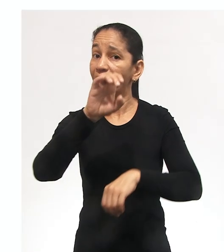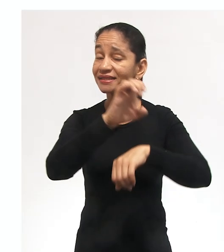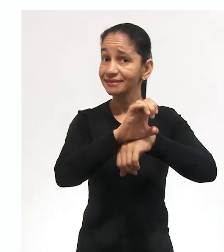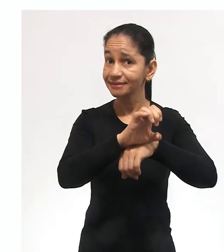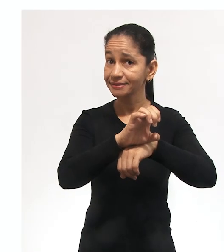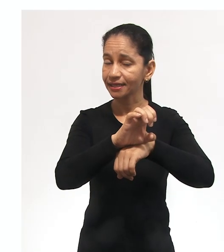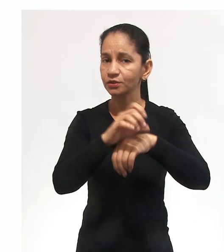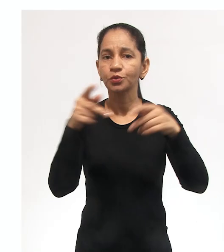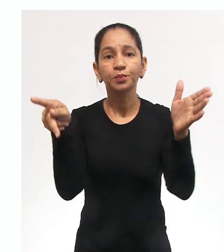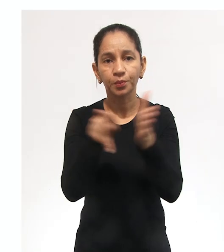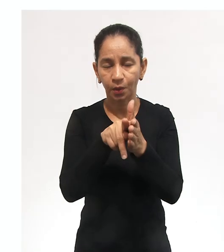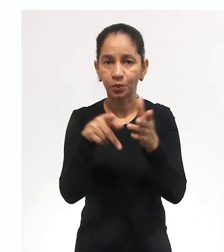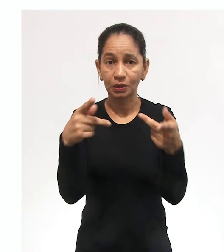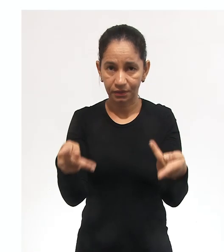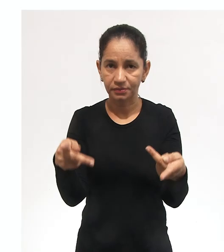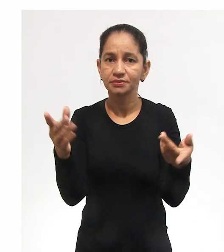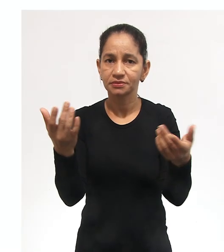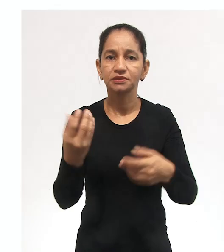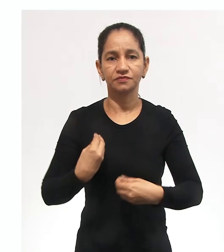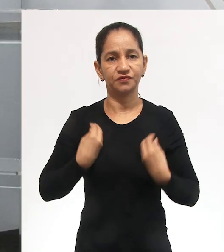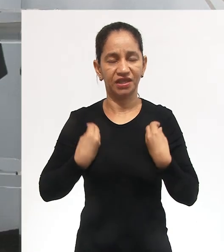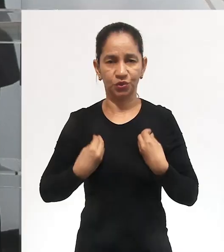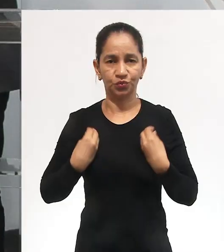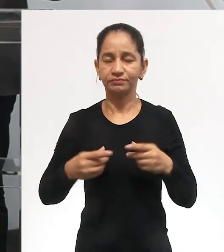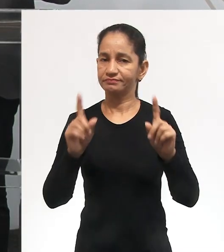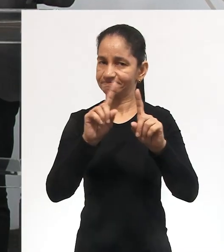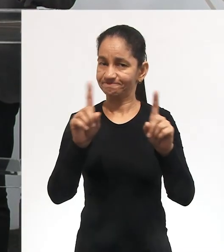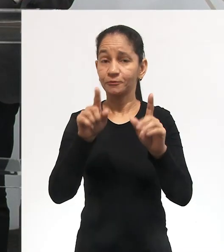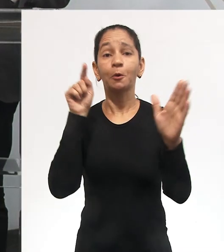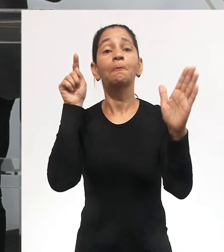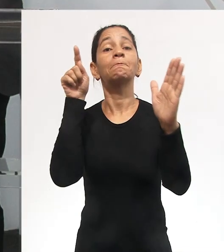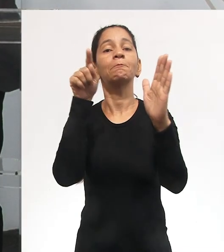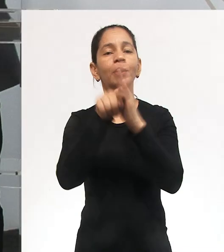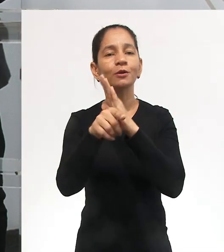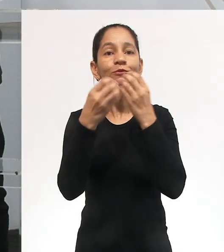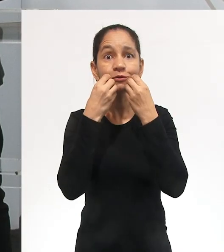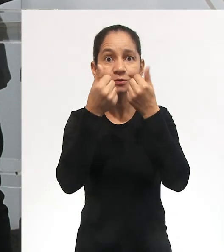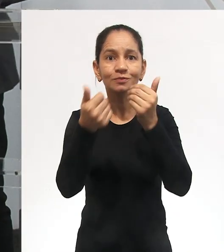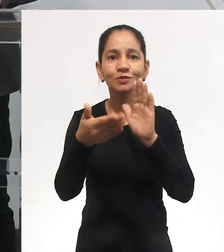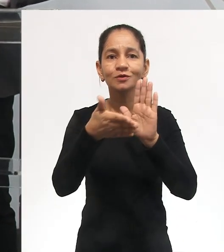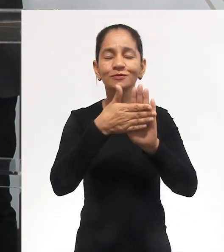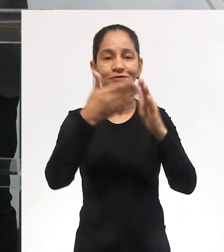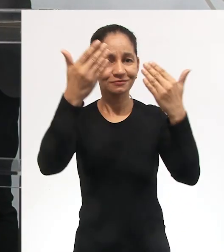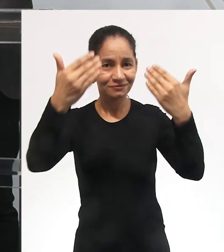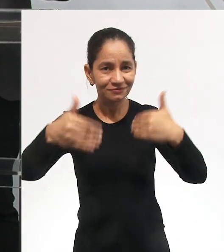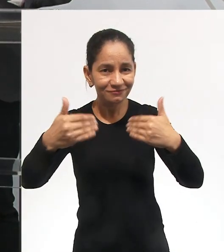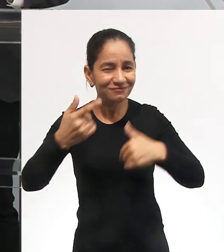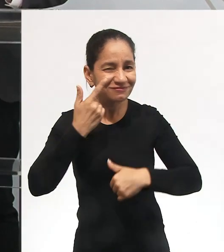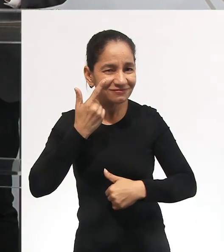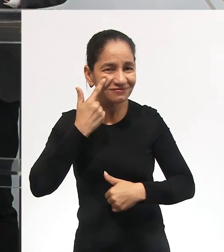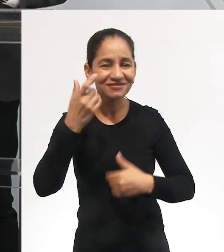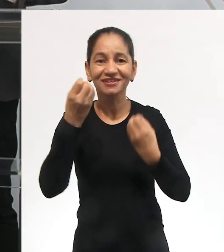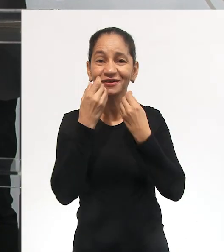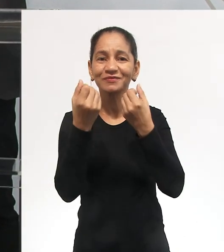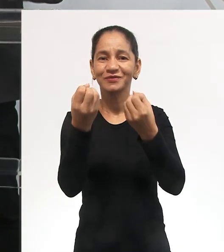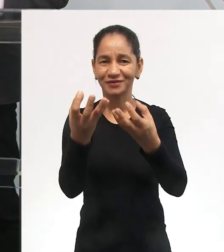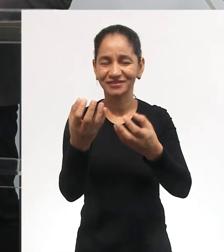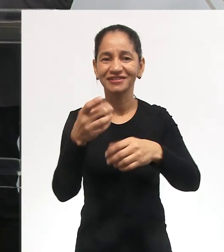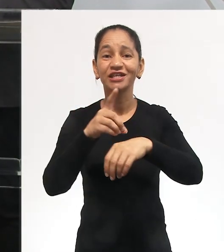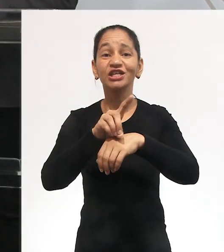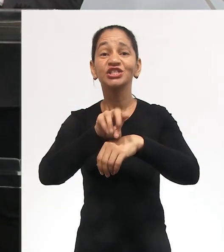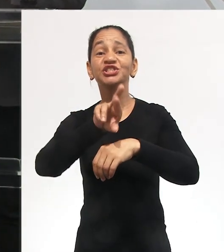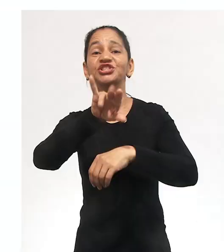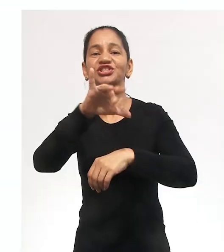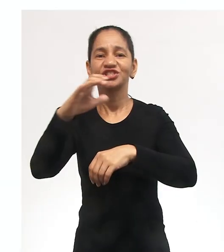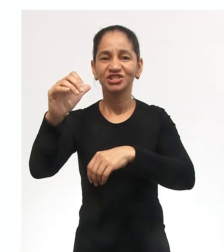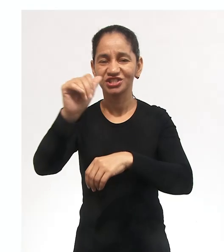gente está observando a soberania. Tá? Então, é uma pergunta boa, né, inclusive para poder colocar na prova dos senhores lá, uma questãozinha bem básica. Né? Perguntar para vocês